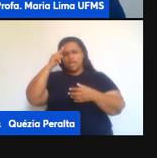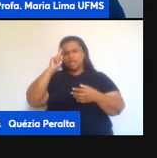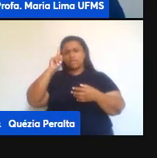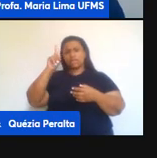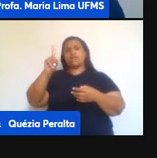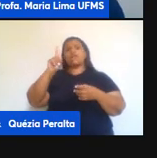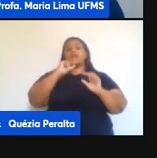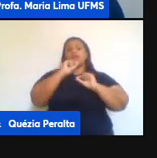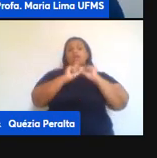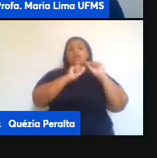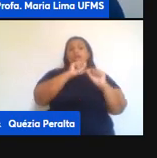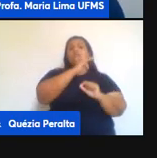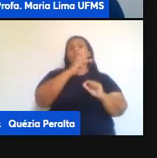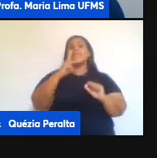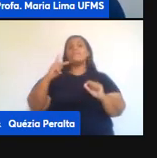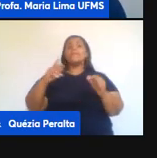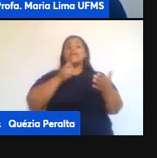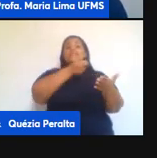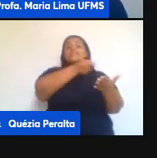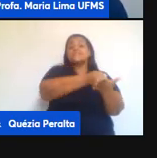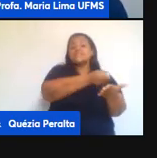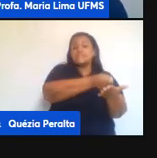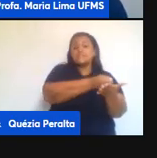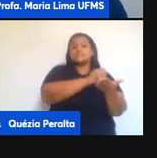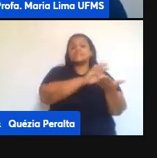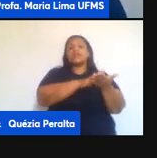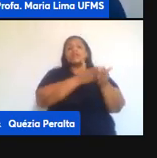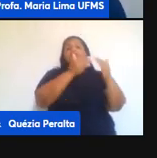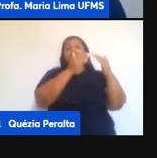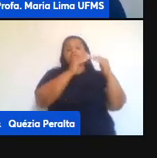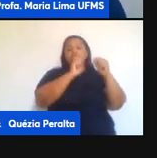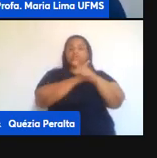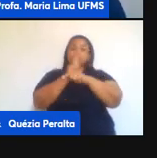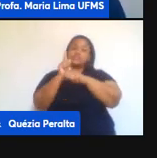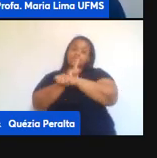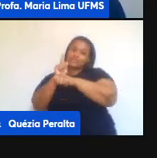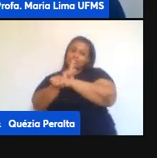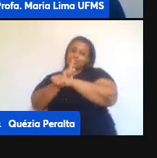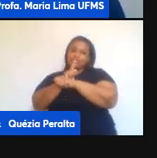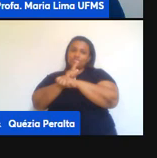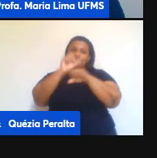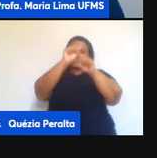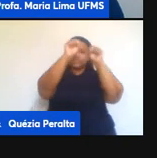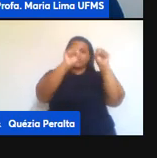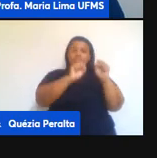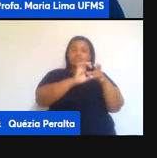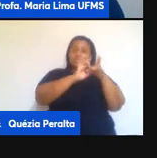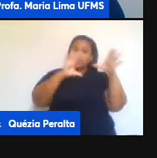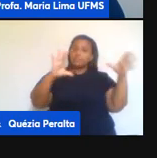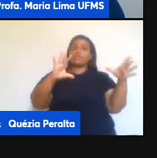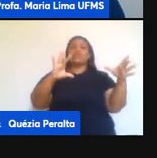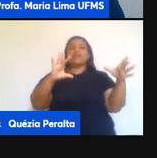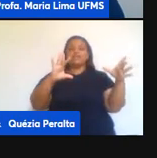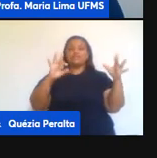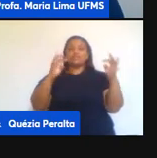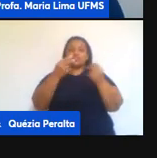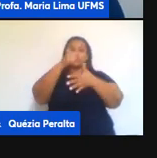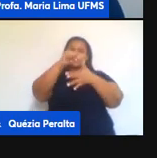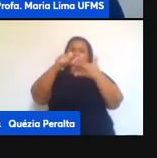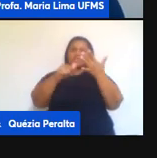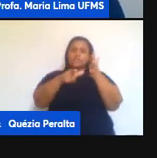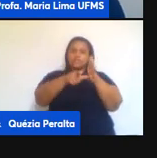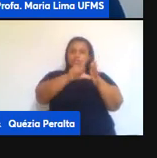PPP exige que a gestão da escola seja democrática. Todos esses elementos que eu falei anteriormente, eles